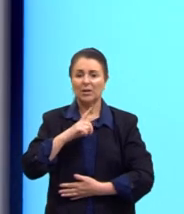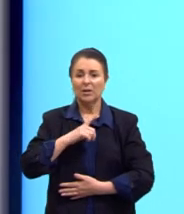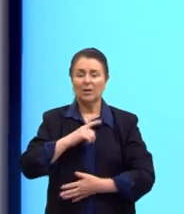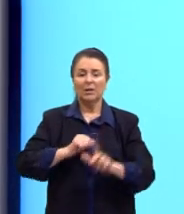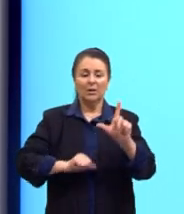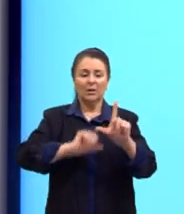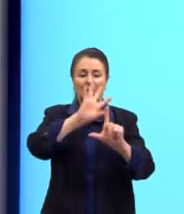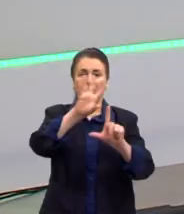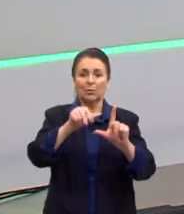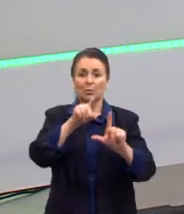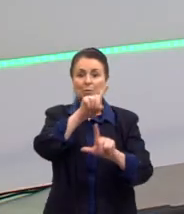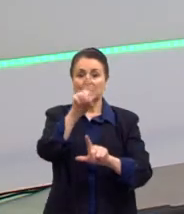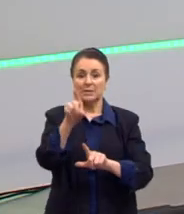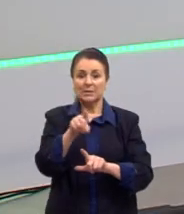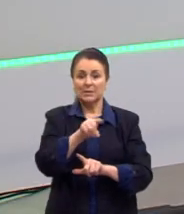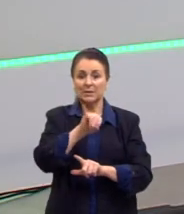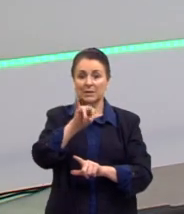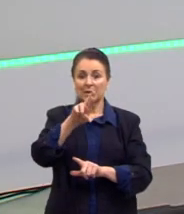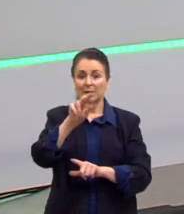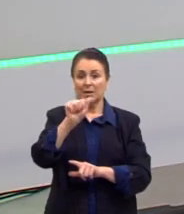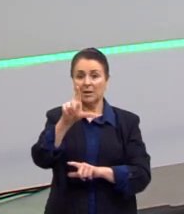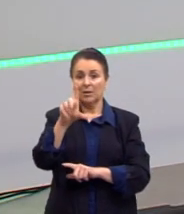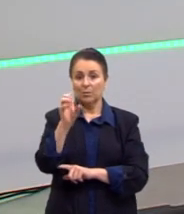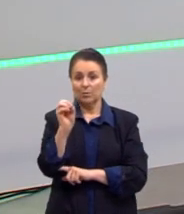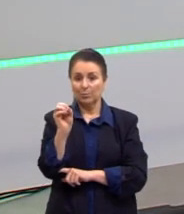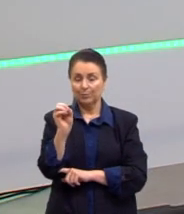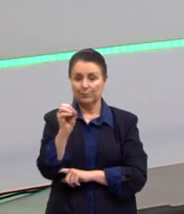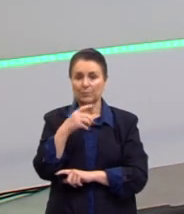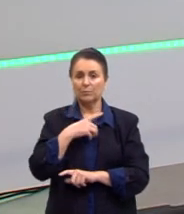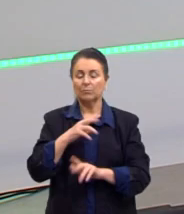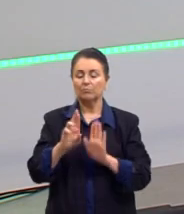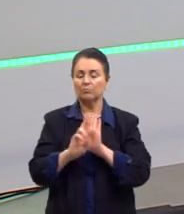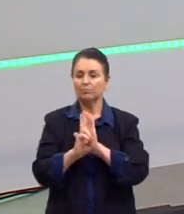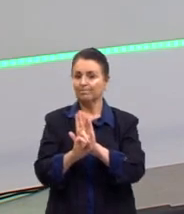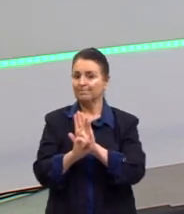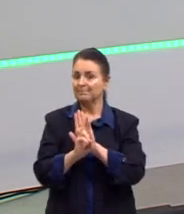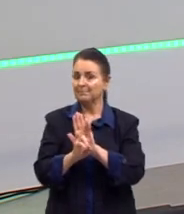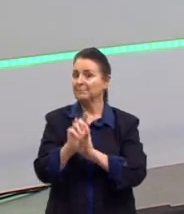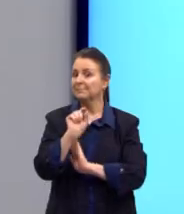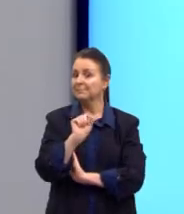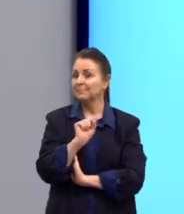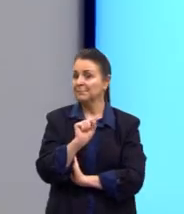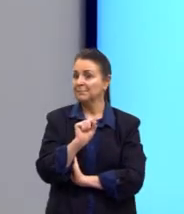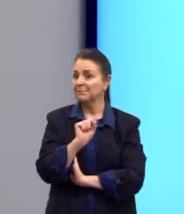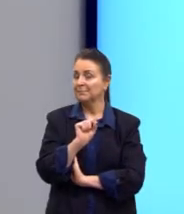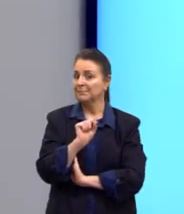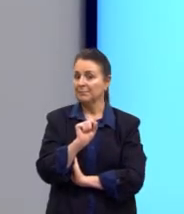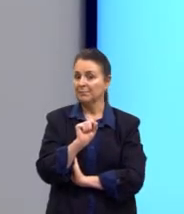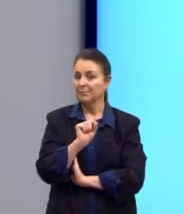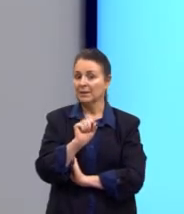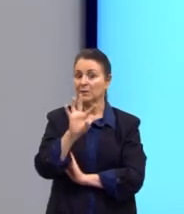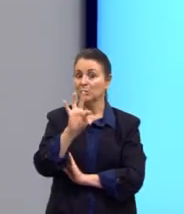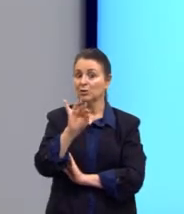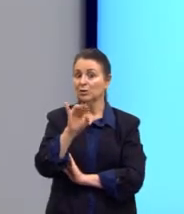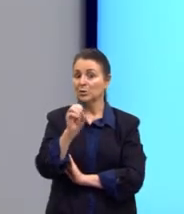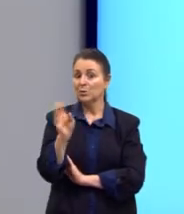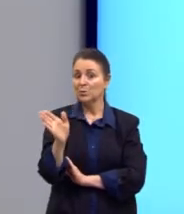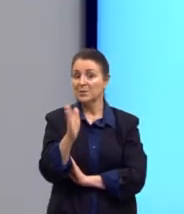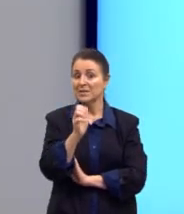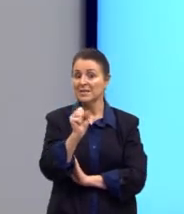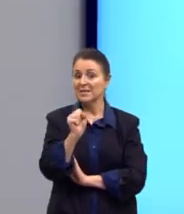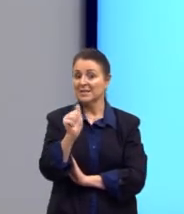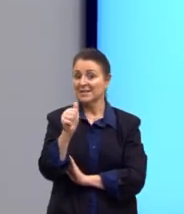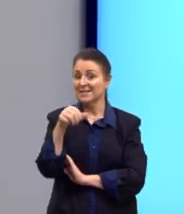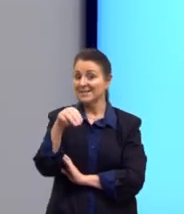um cartoon do Ziraldo né aonde a gente tem aqui a representação do Tio Sam